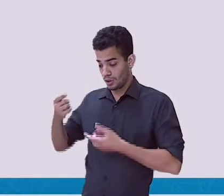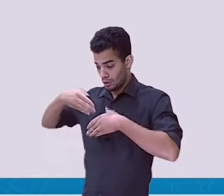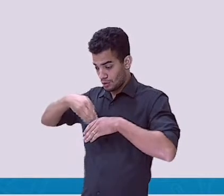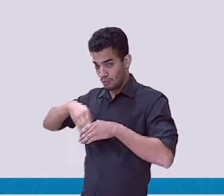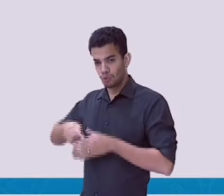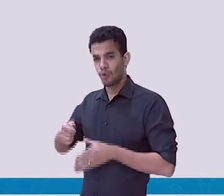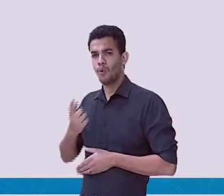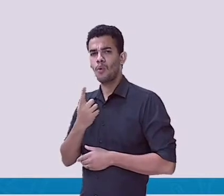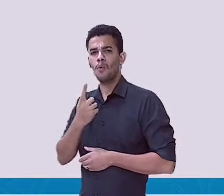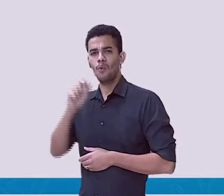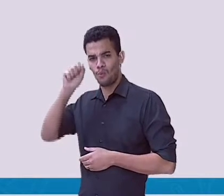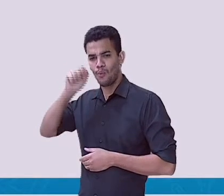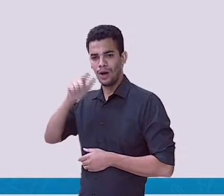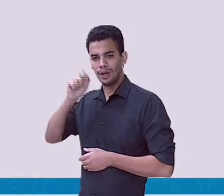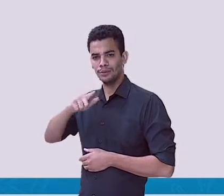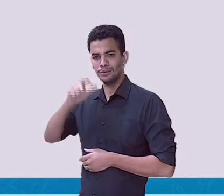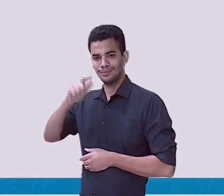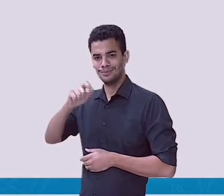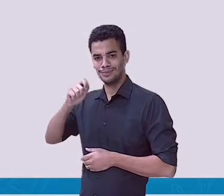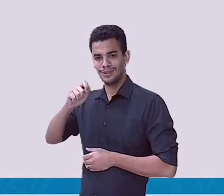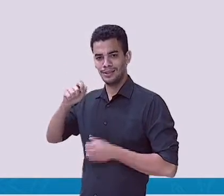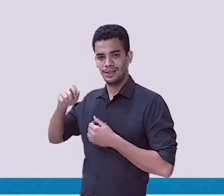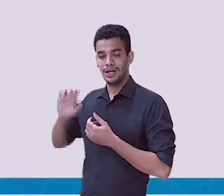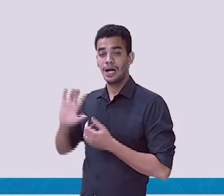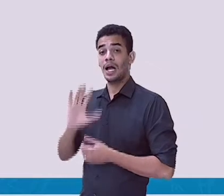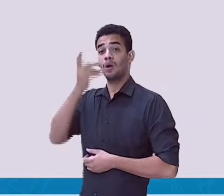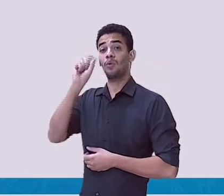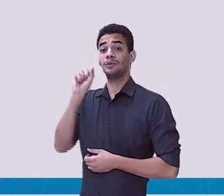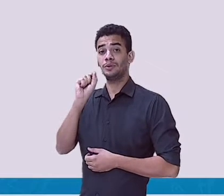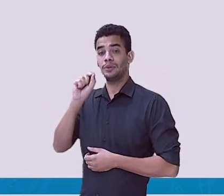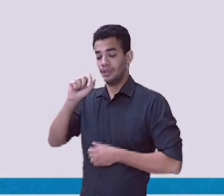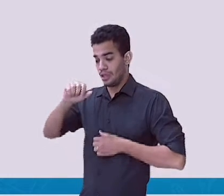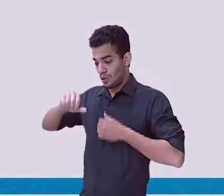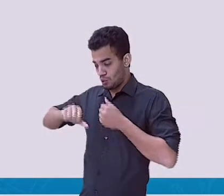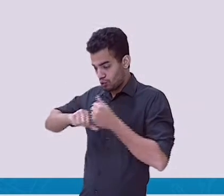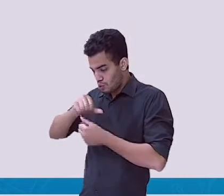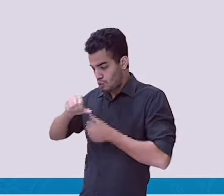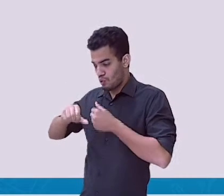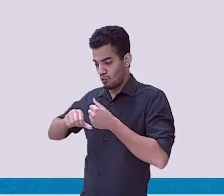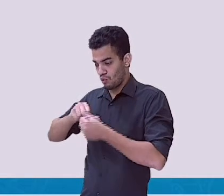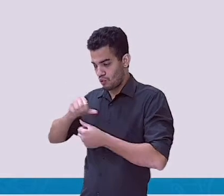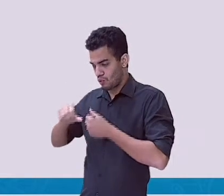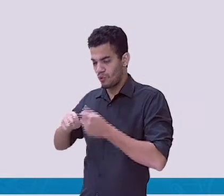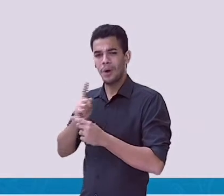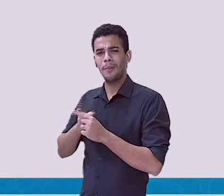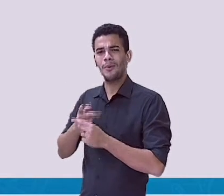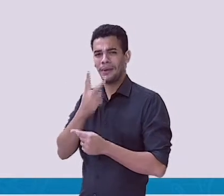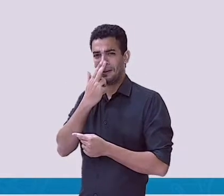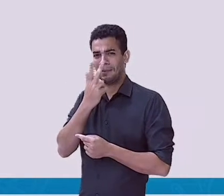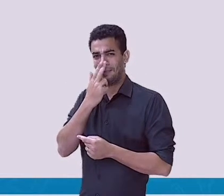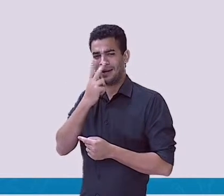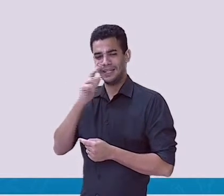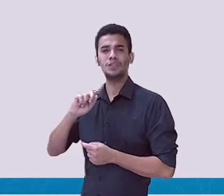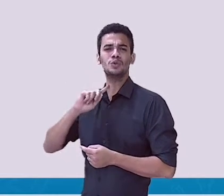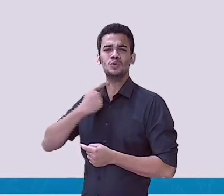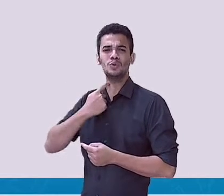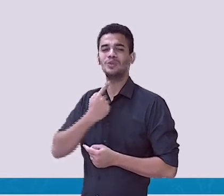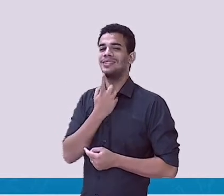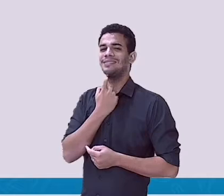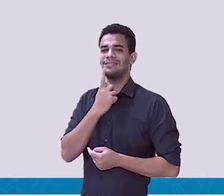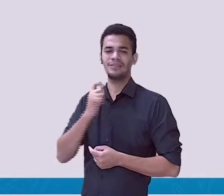no ventrículo direito, ele já começa a fazer uma reestruturação. É passado para